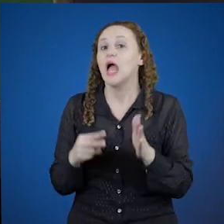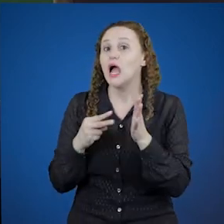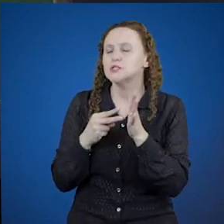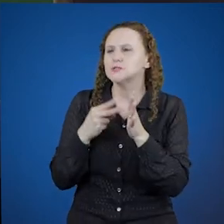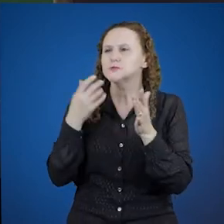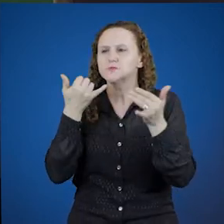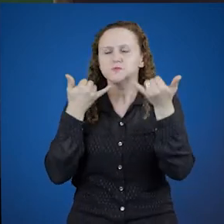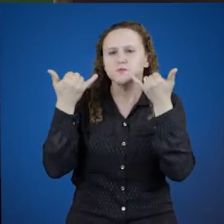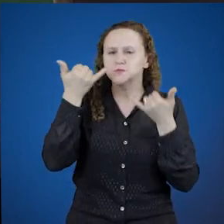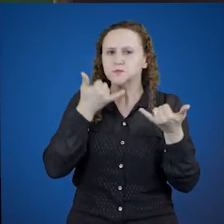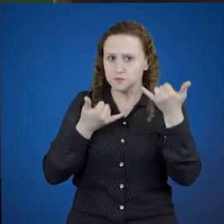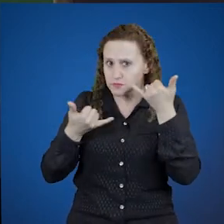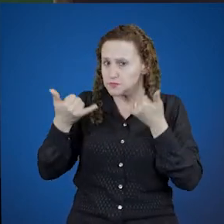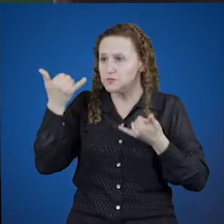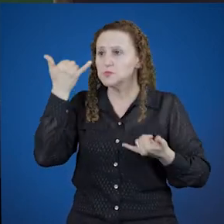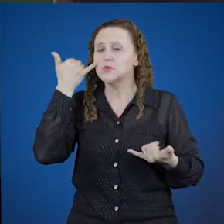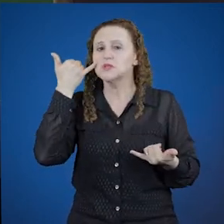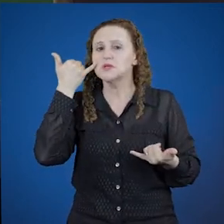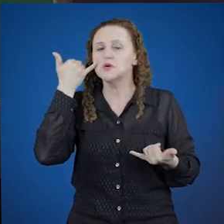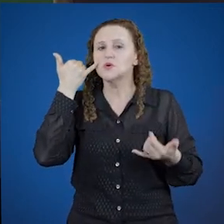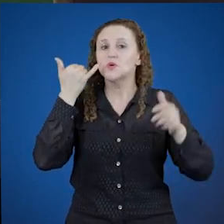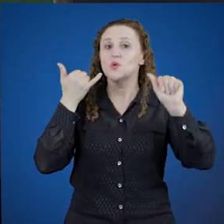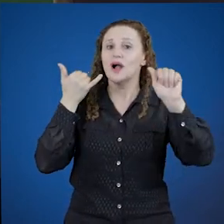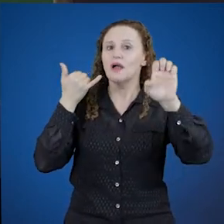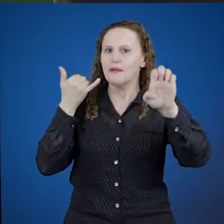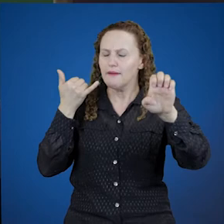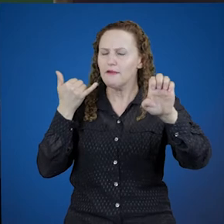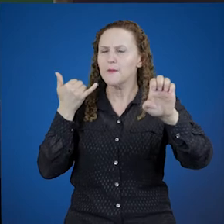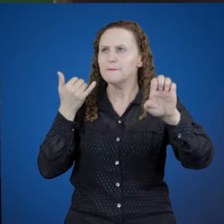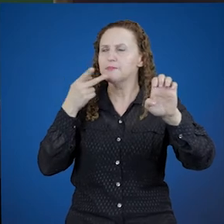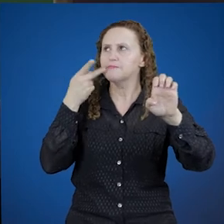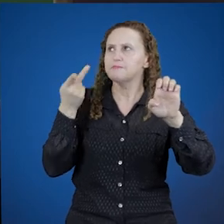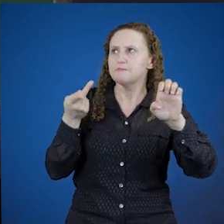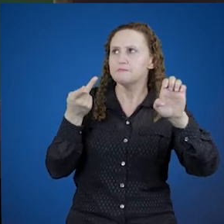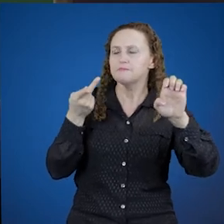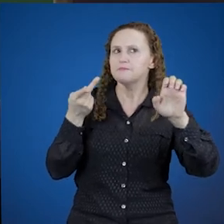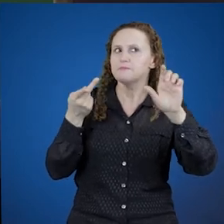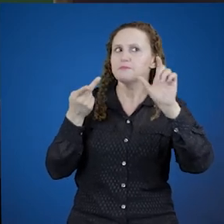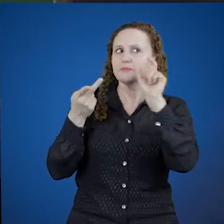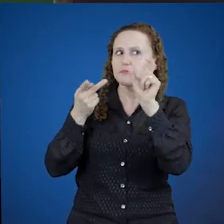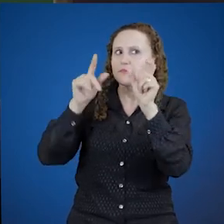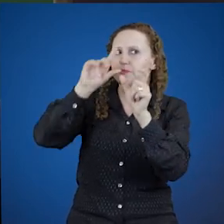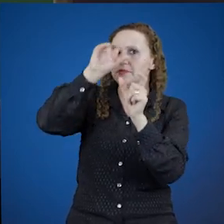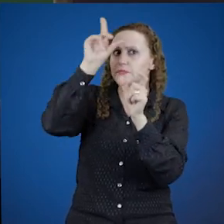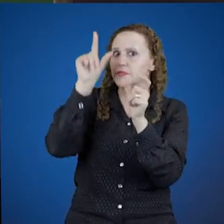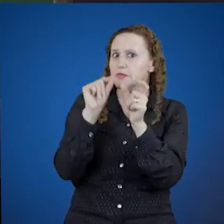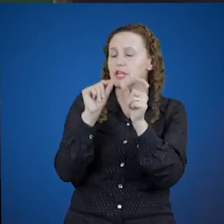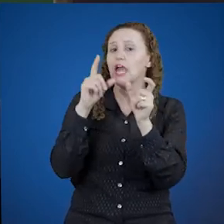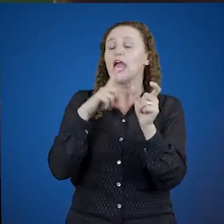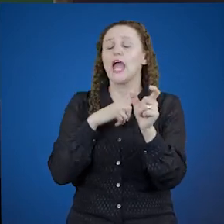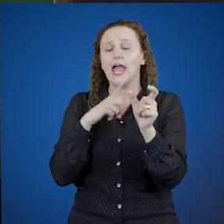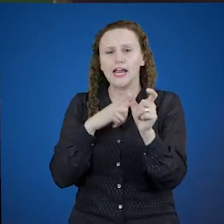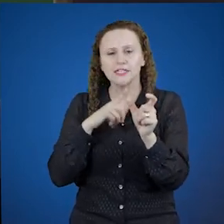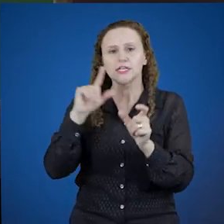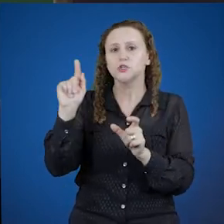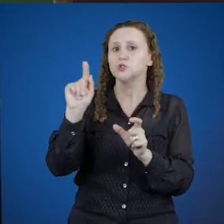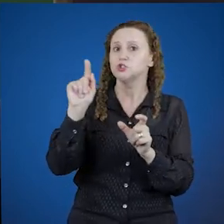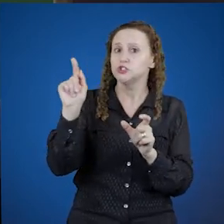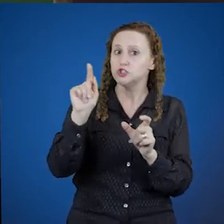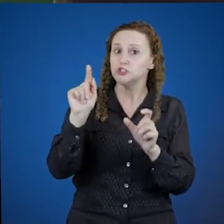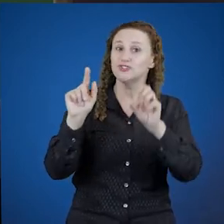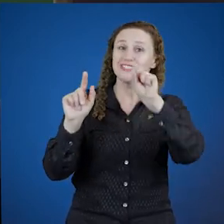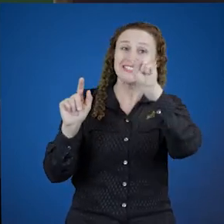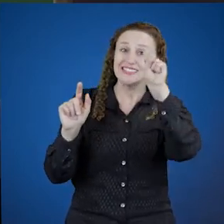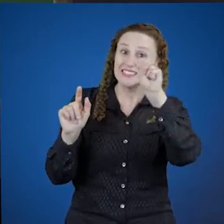segunda informação é que o Alex está te dizendo a palavra lua tem o genitivo